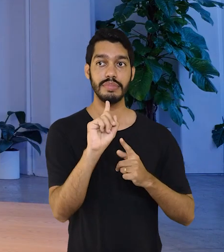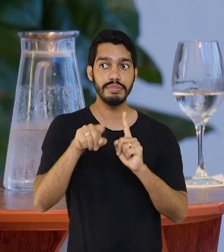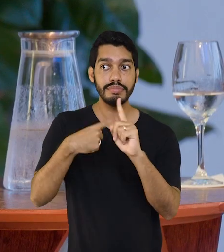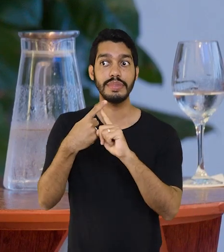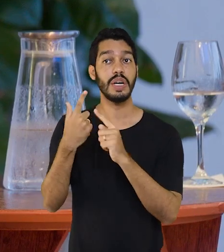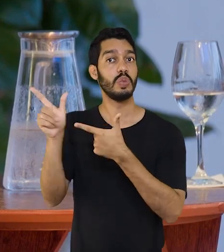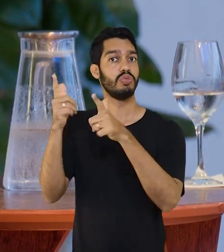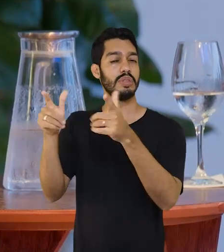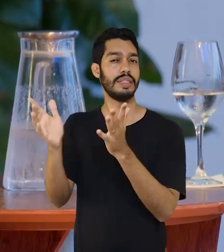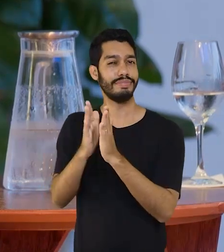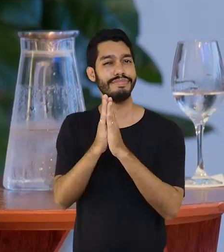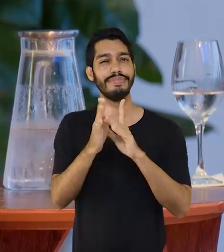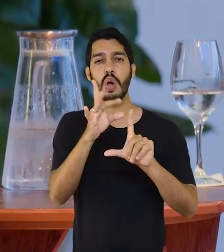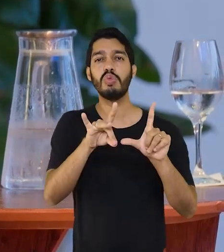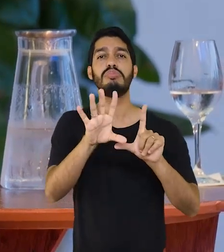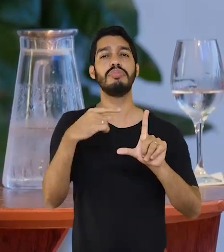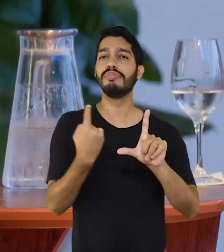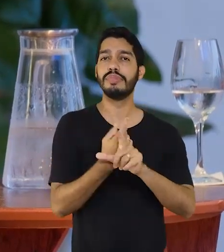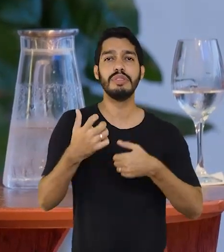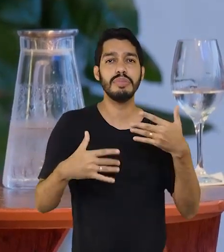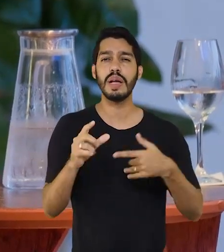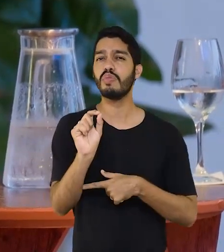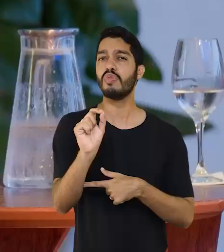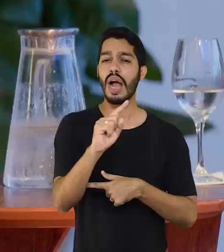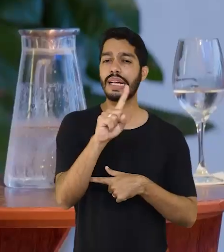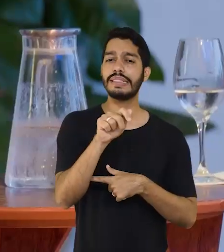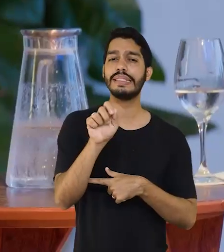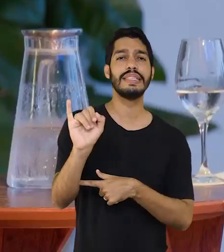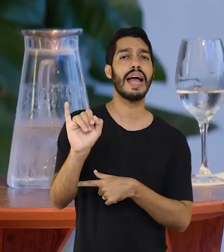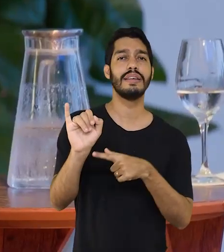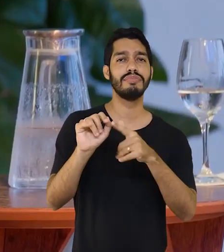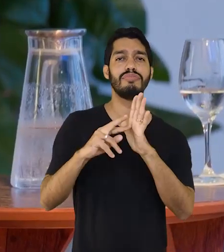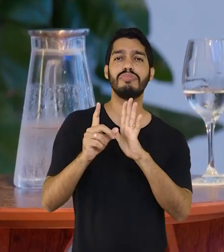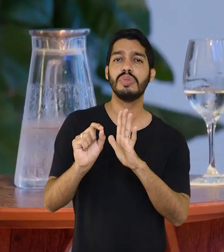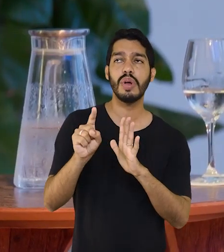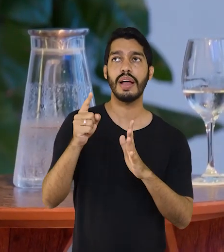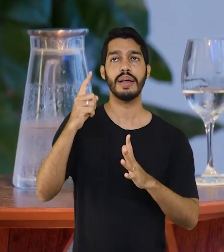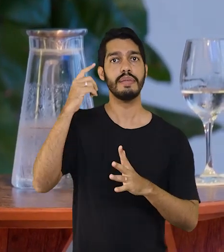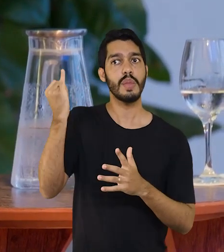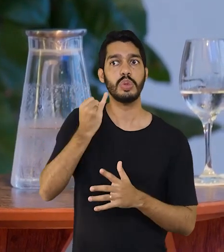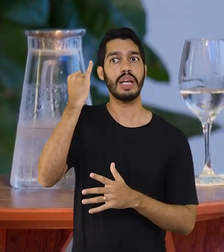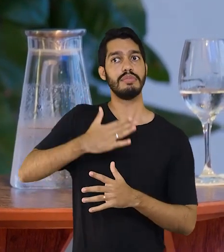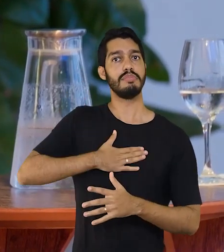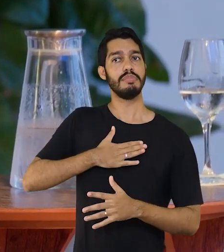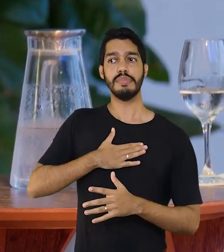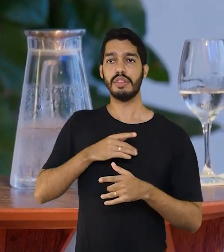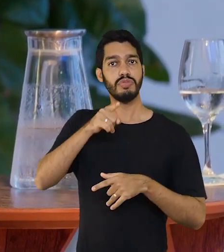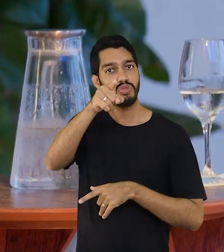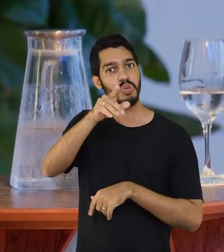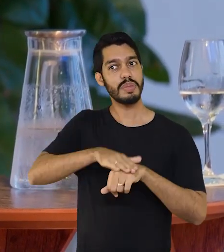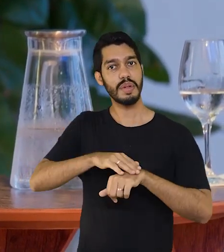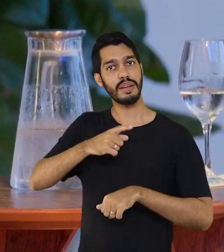efêmero. Então, compartilha, porque eu acho que não é óbvio, o que é Zeitgeist para você e por que isso é importante